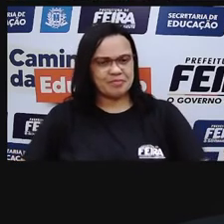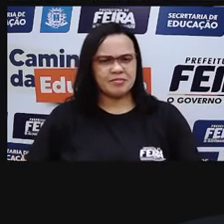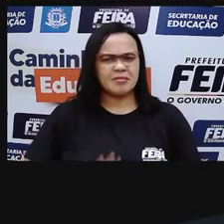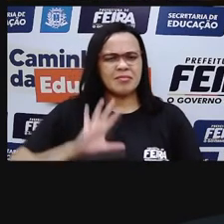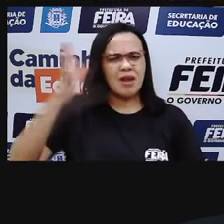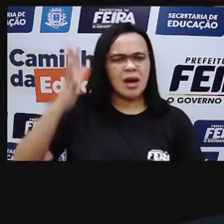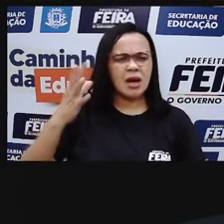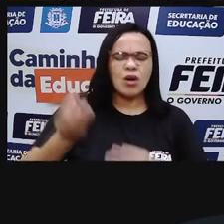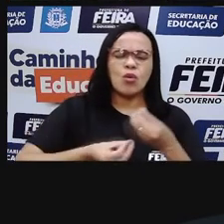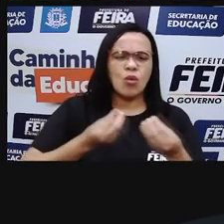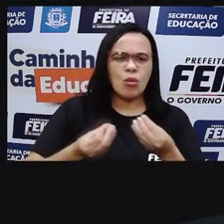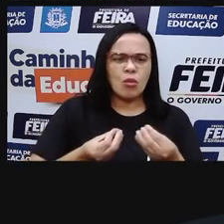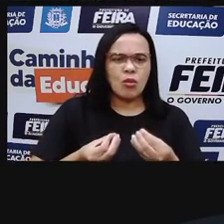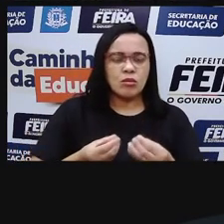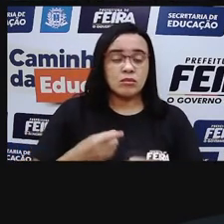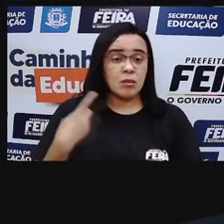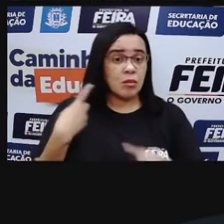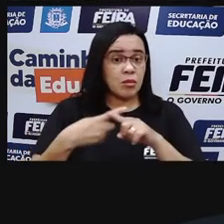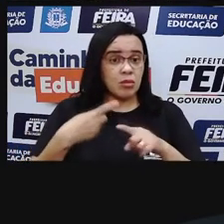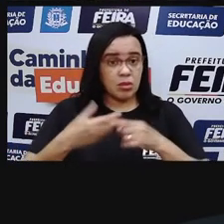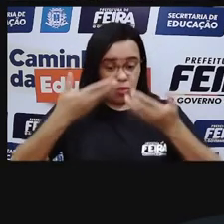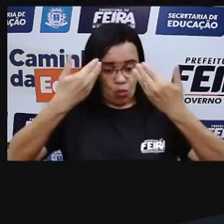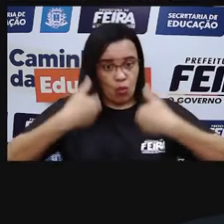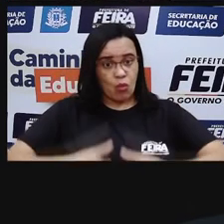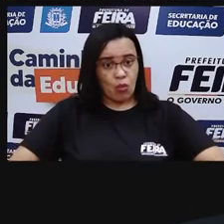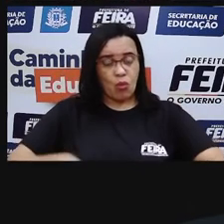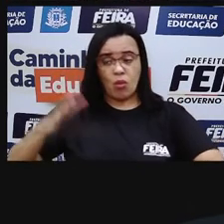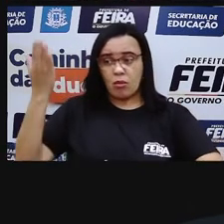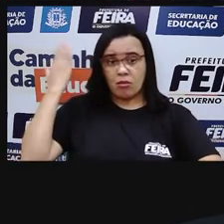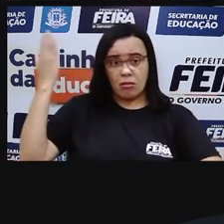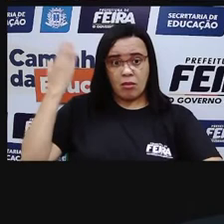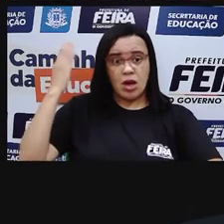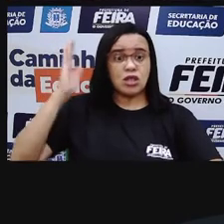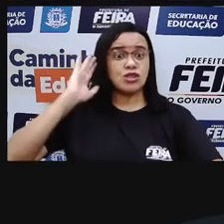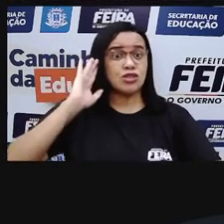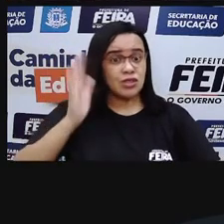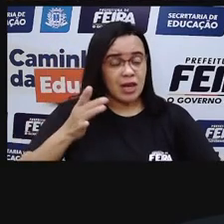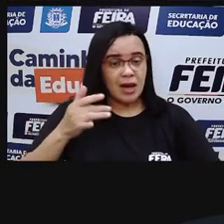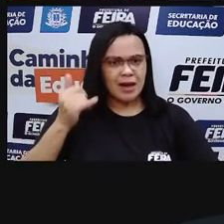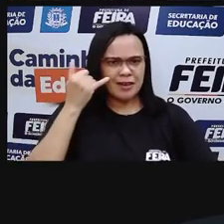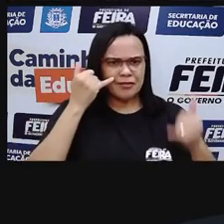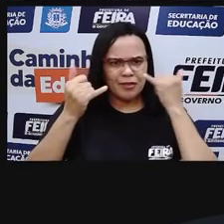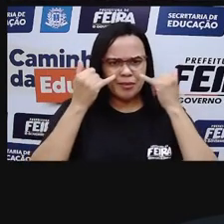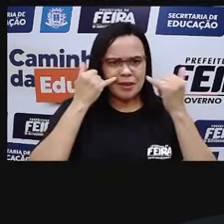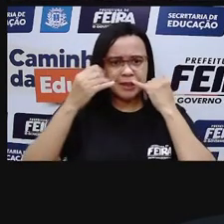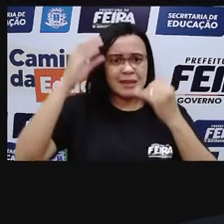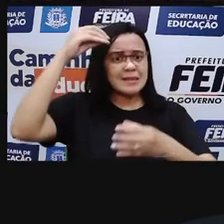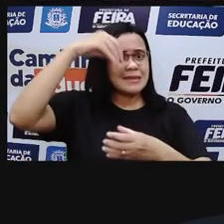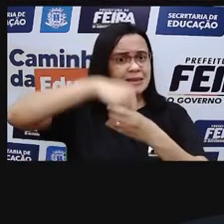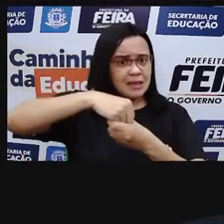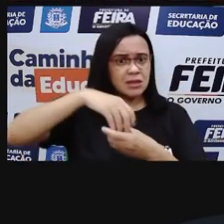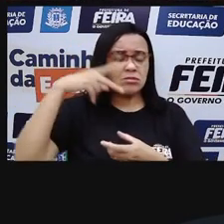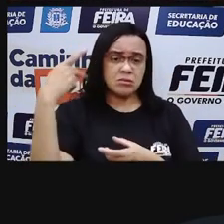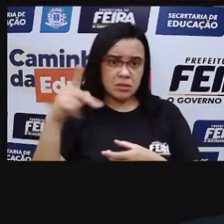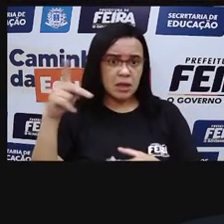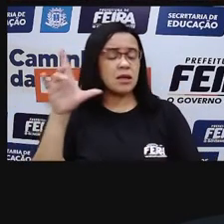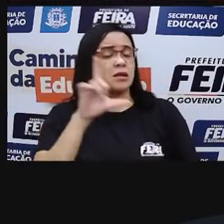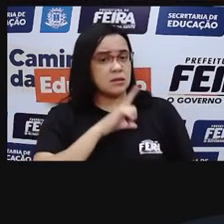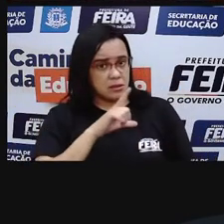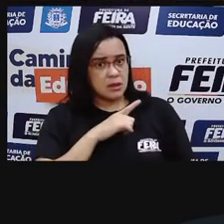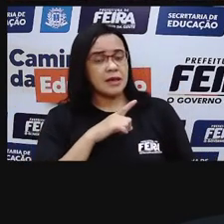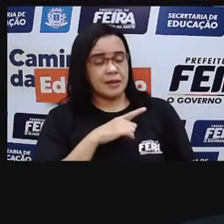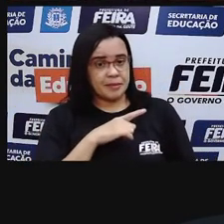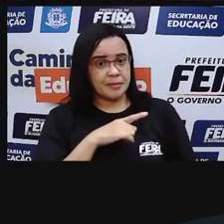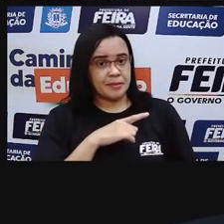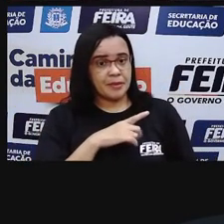Pró? O meu corpo já tinha essa informação de que anticorpo funcionava contra, por exemplo, a vacina da